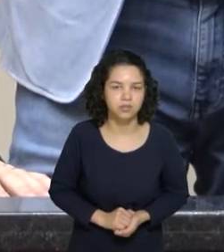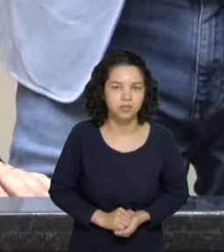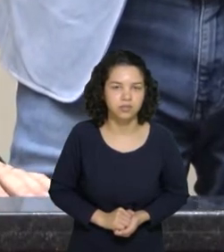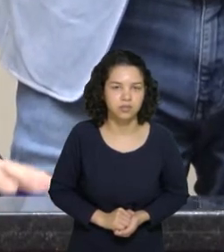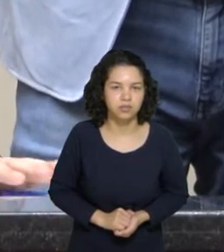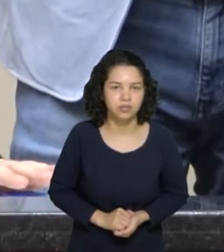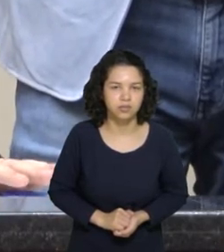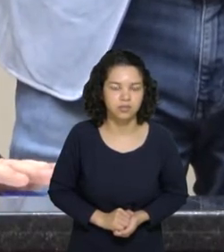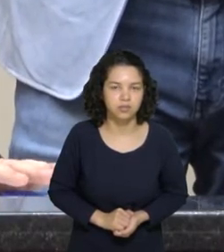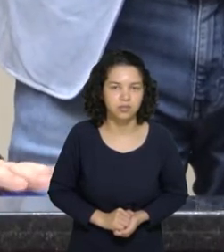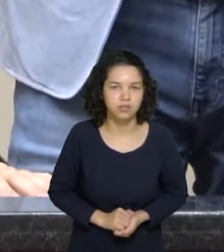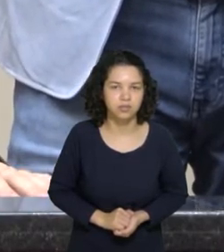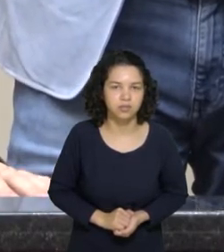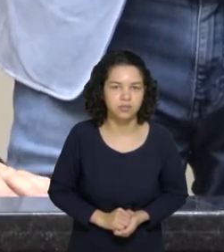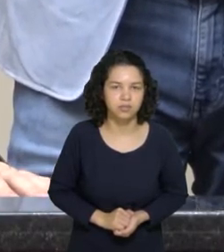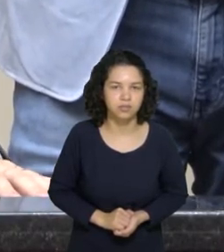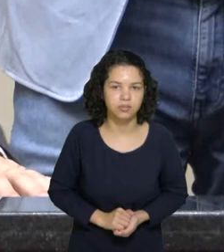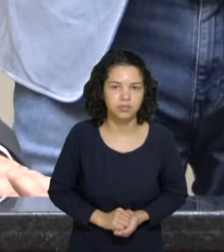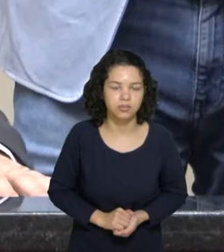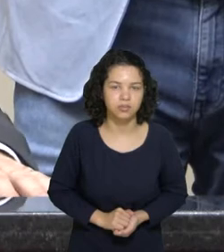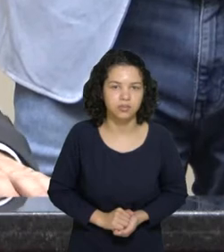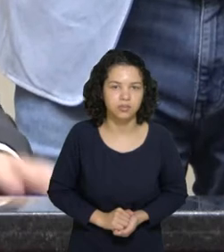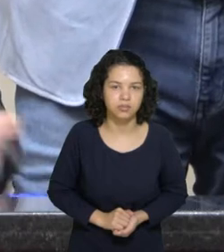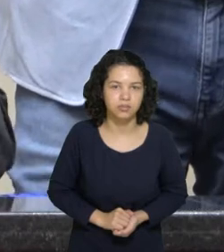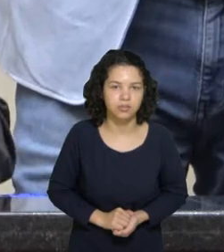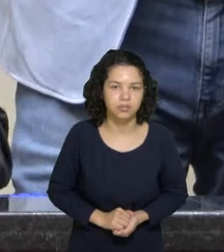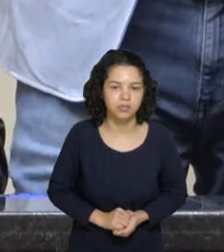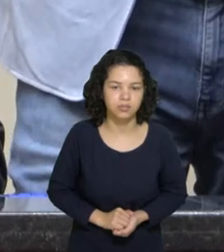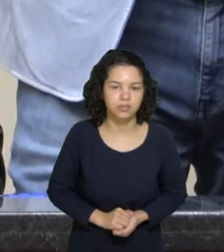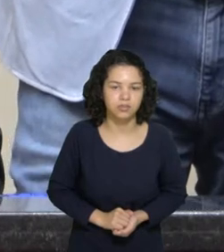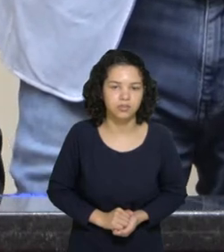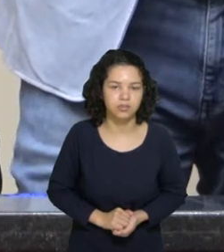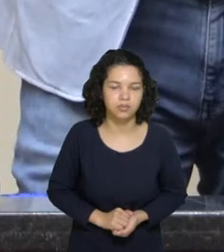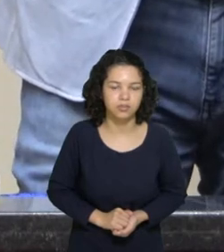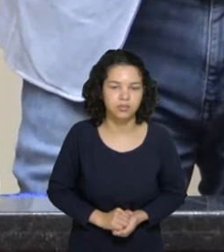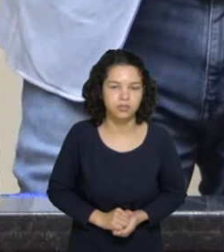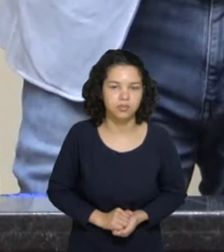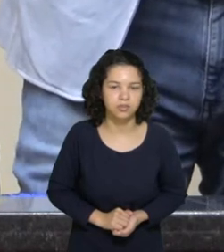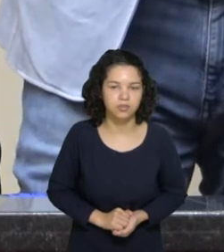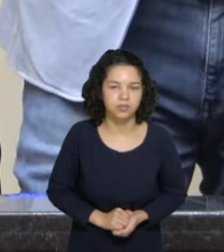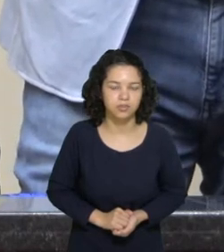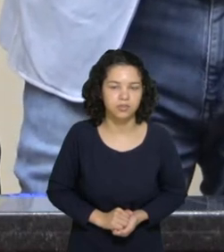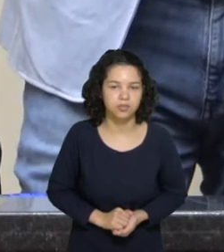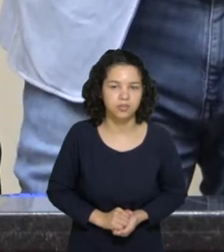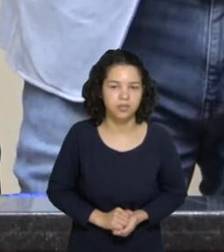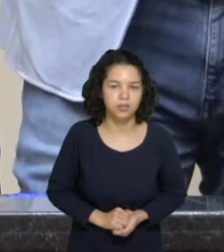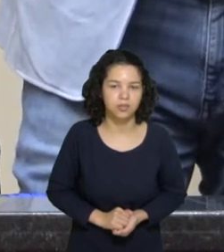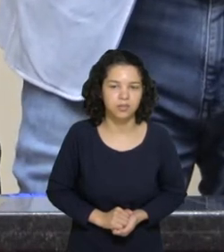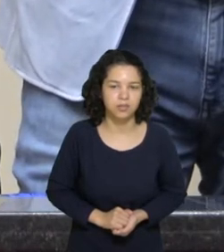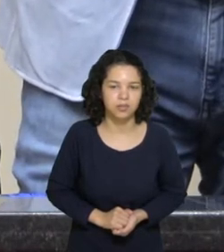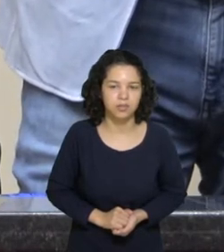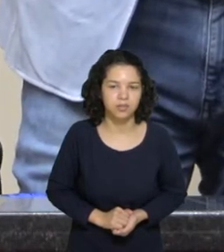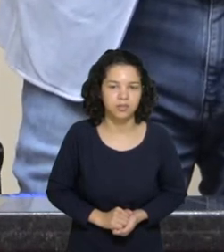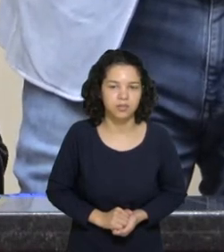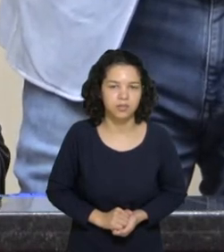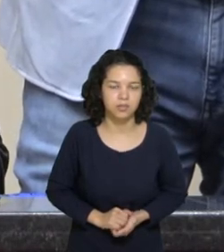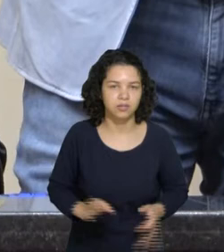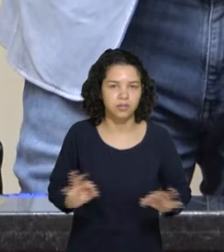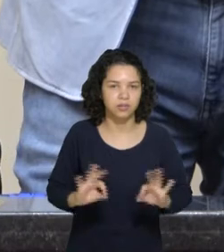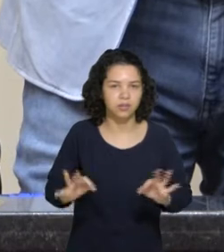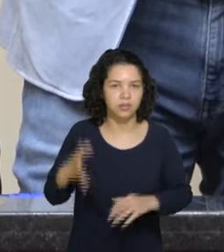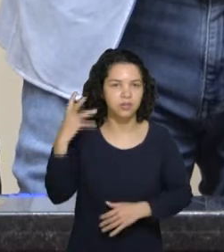Quer usar a palavra? Não. Nós não somos de coração, sim, Paulo. Não havendo